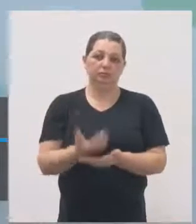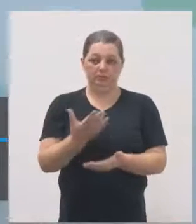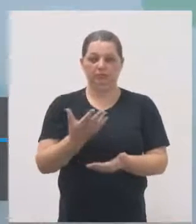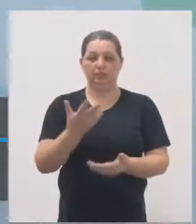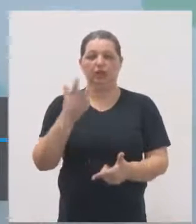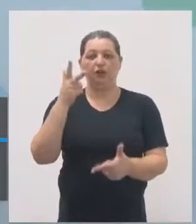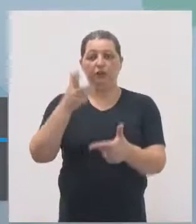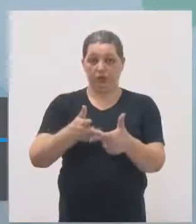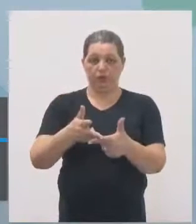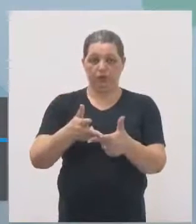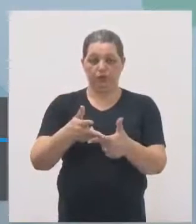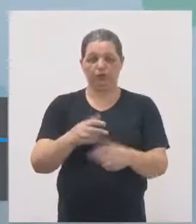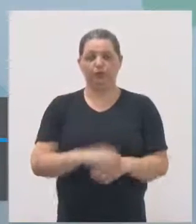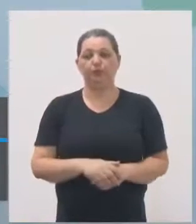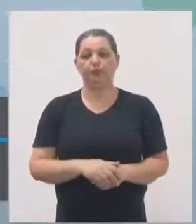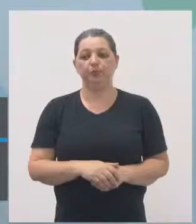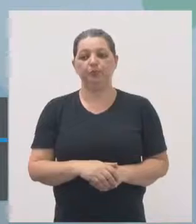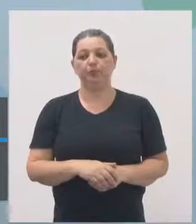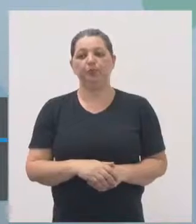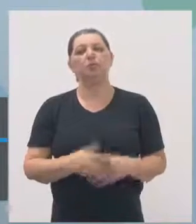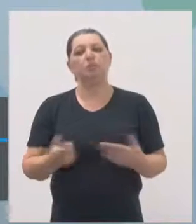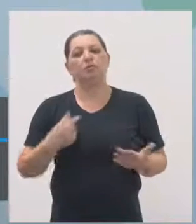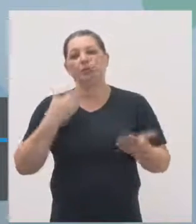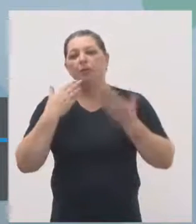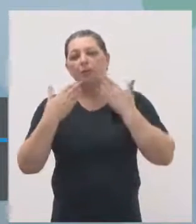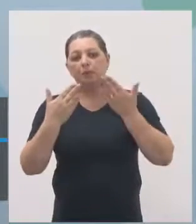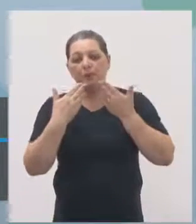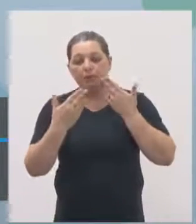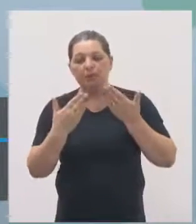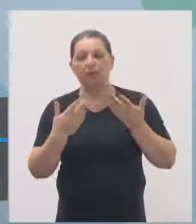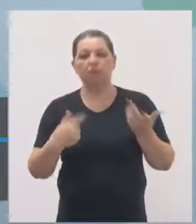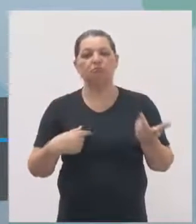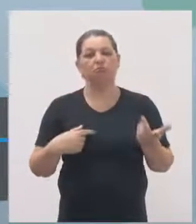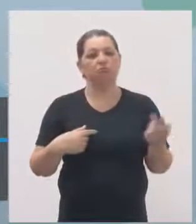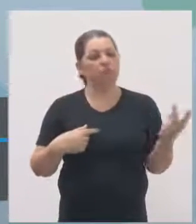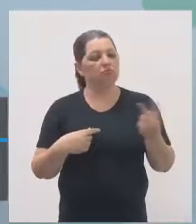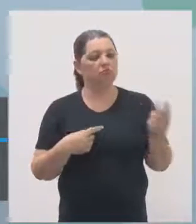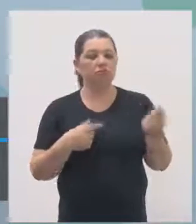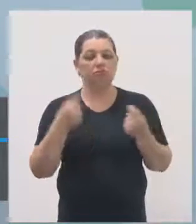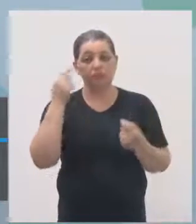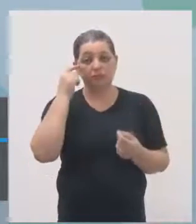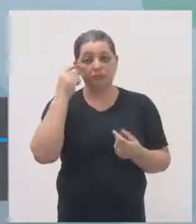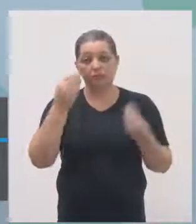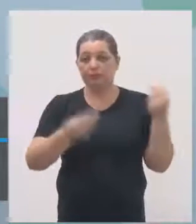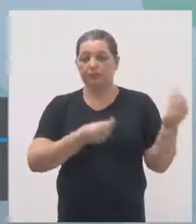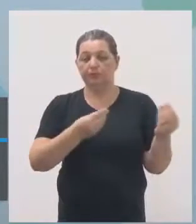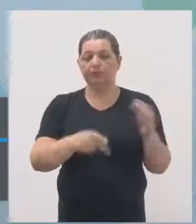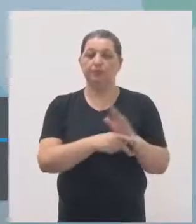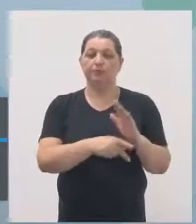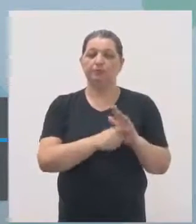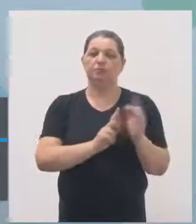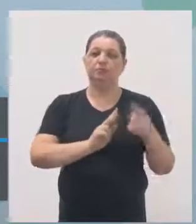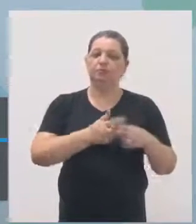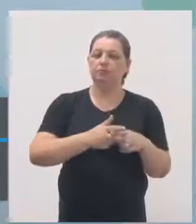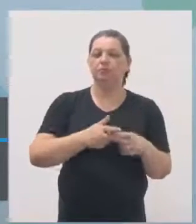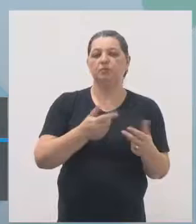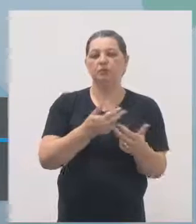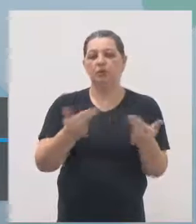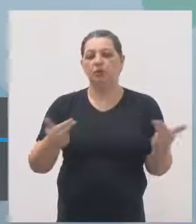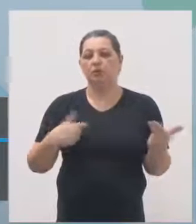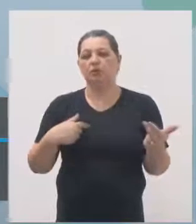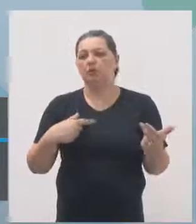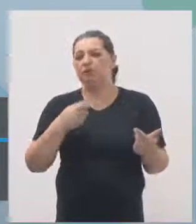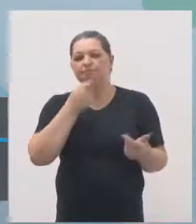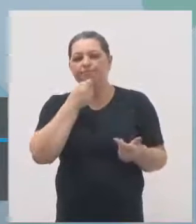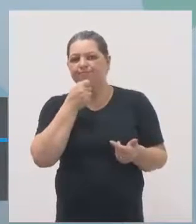vídeos. Então, conversando com o Giovanni, a gente falou assim, vamos pensar em alguma ferramenta, alguma coisa que a gente não